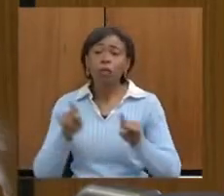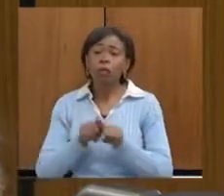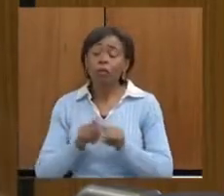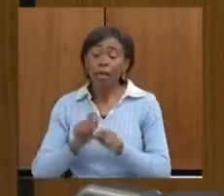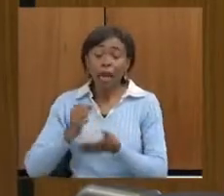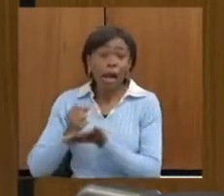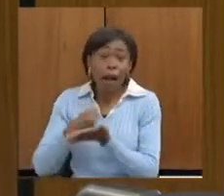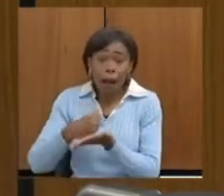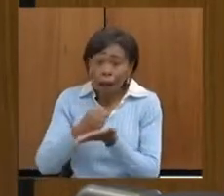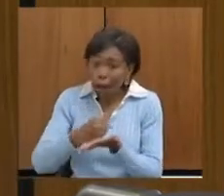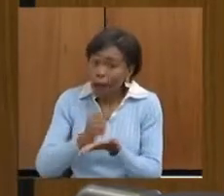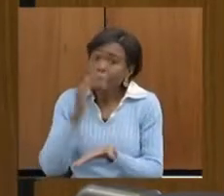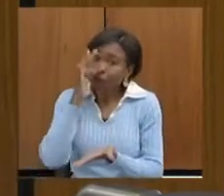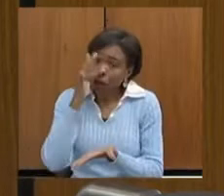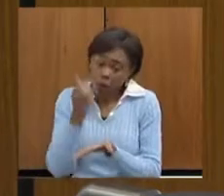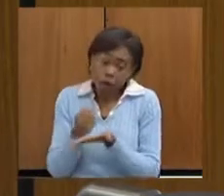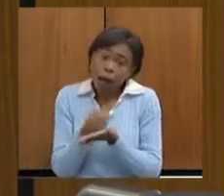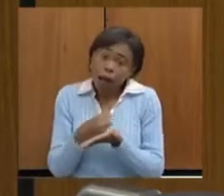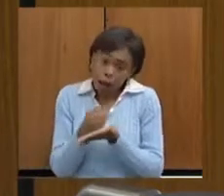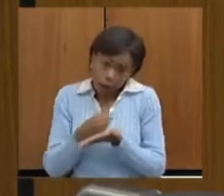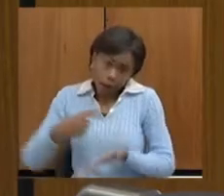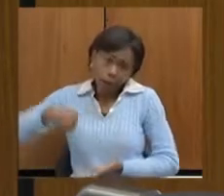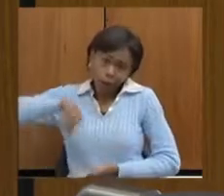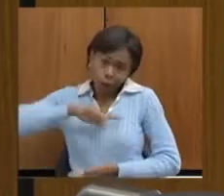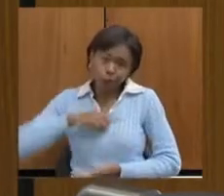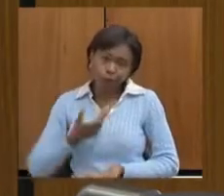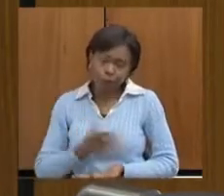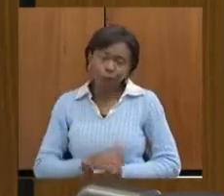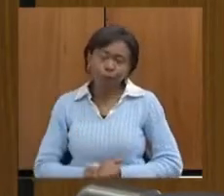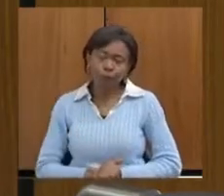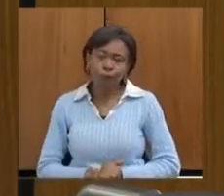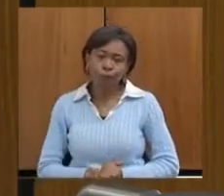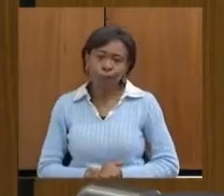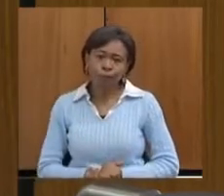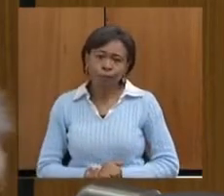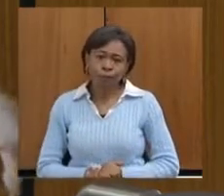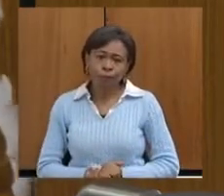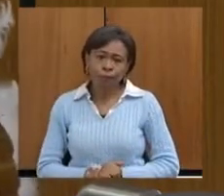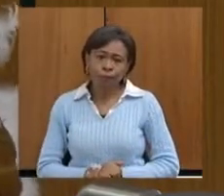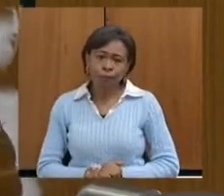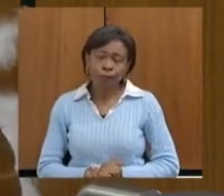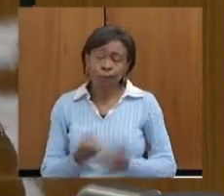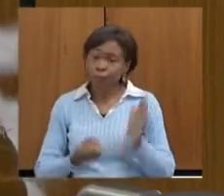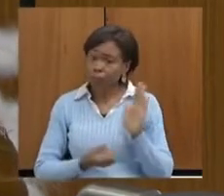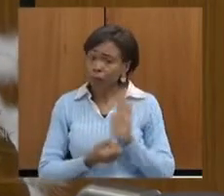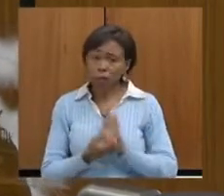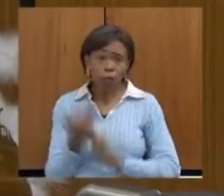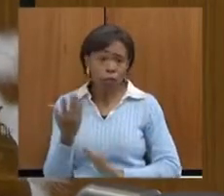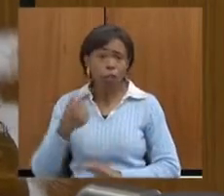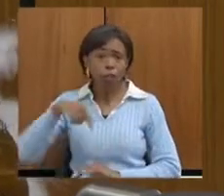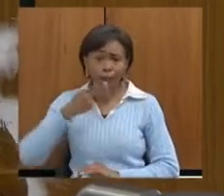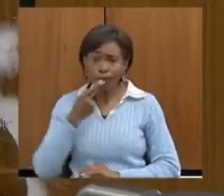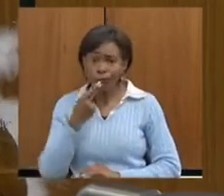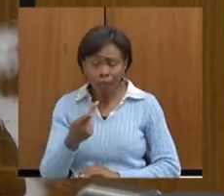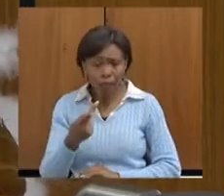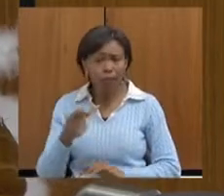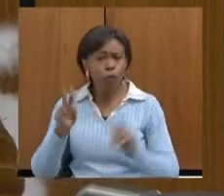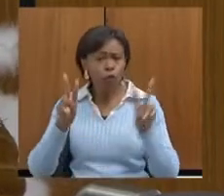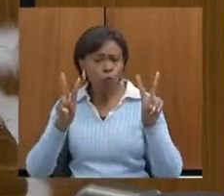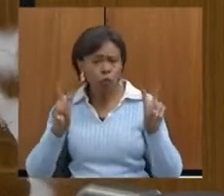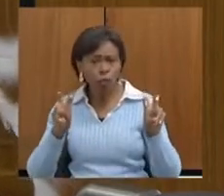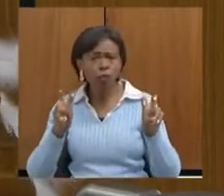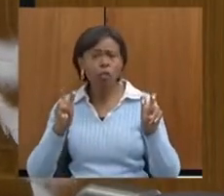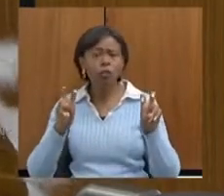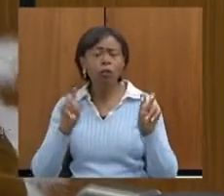medicinais nossas também né É É bom e muitas vezes a gente vem falar sobre isso né